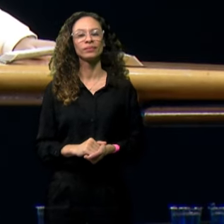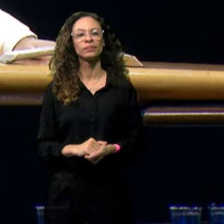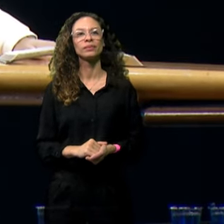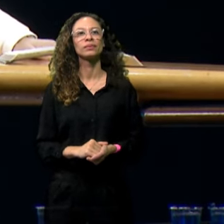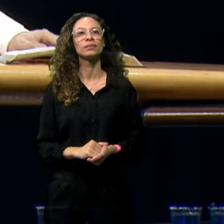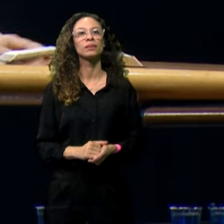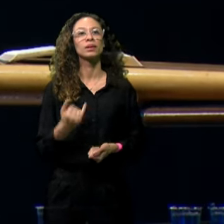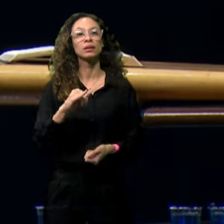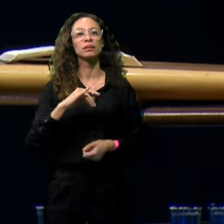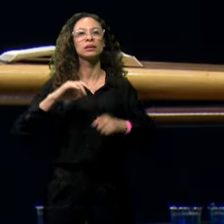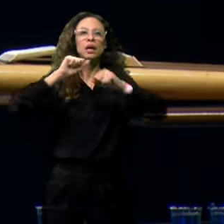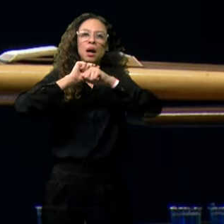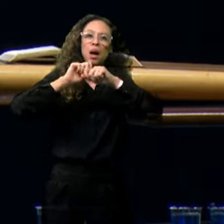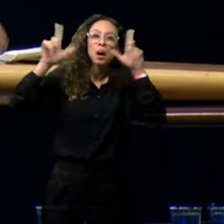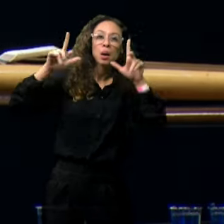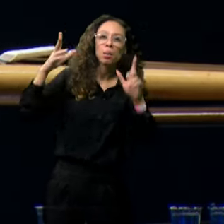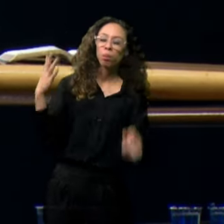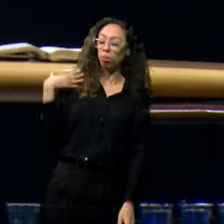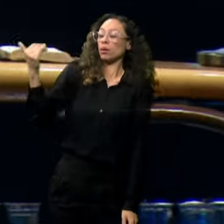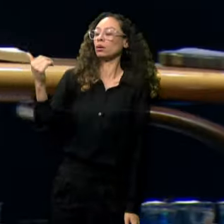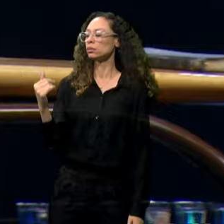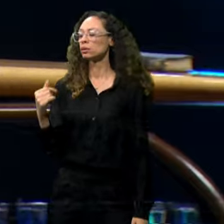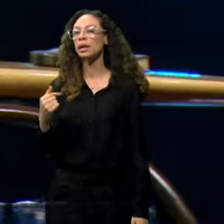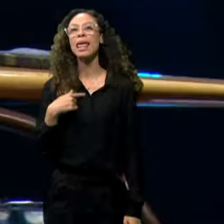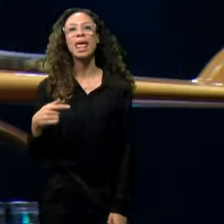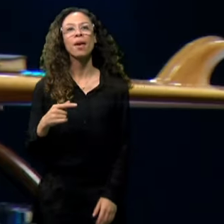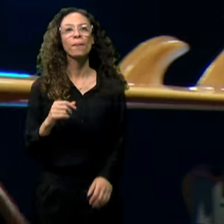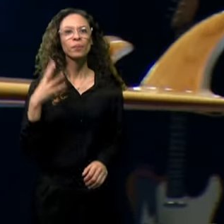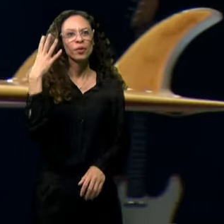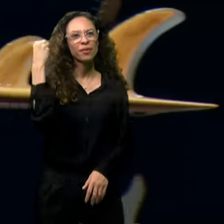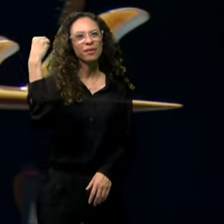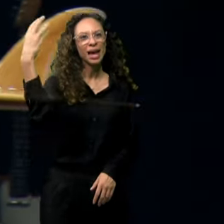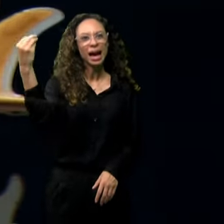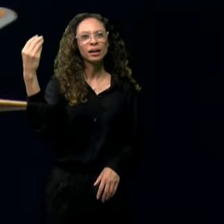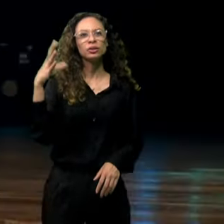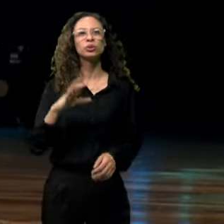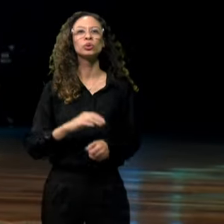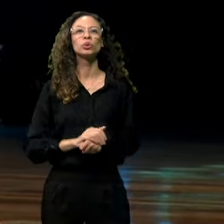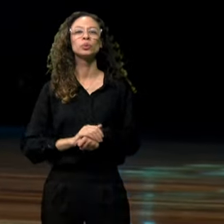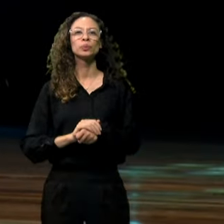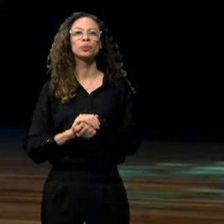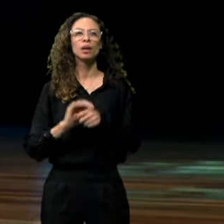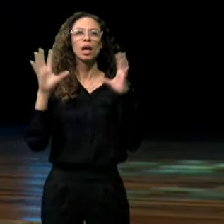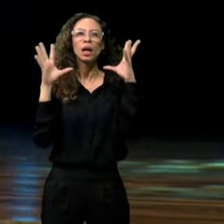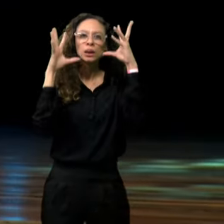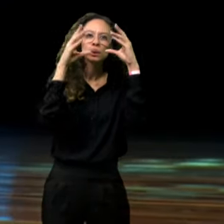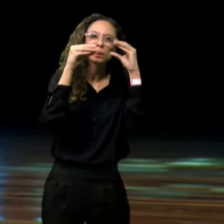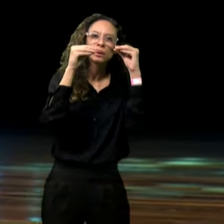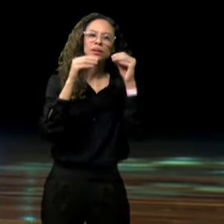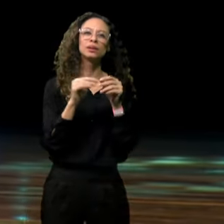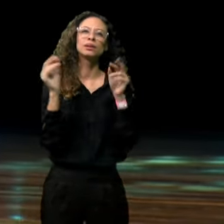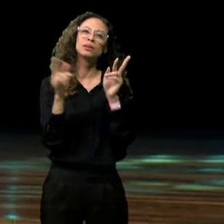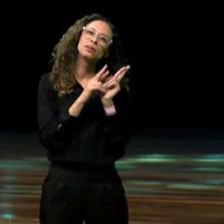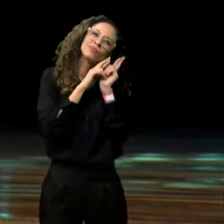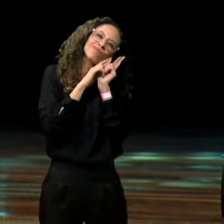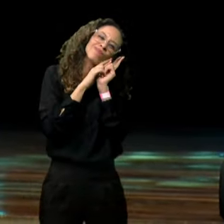e se você me acorda vai sair esse ano eu viajo as noites como a noite passada eu não consigo